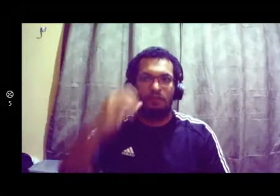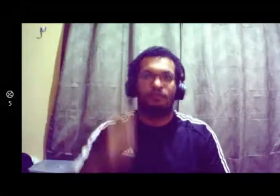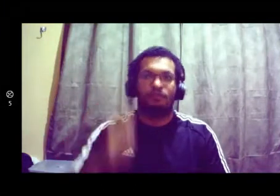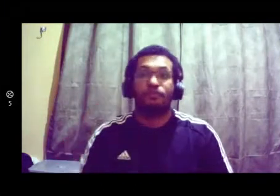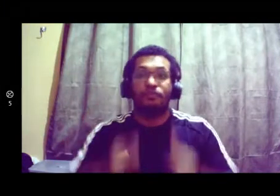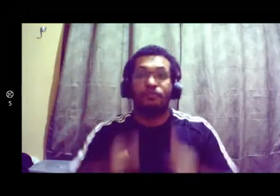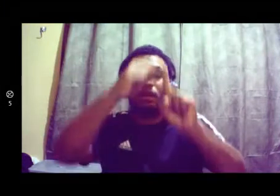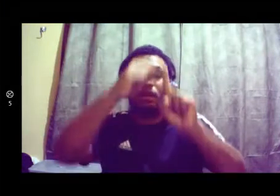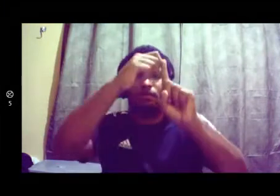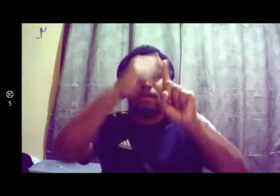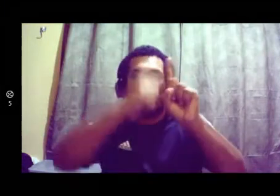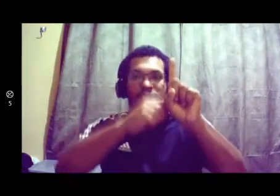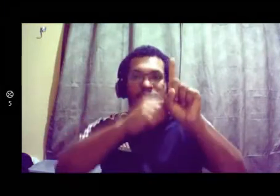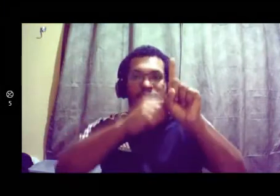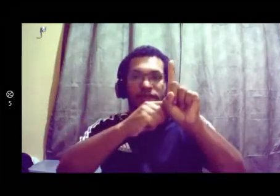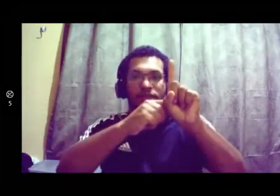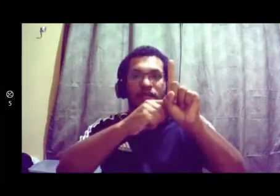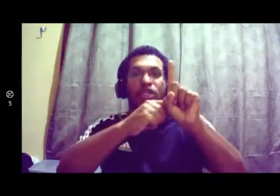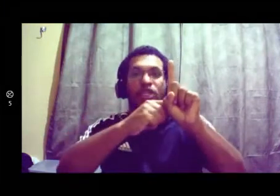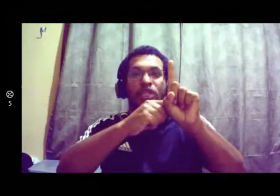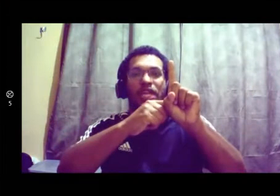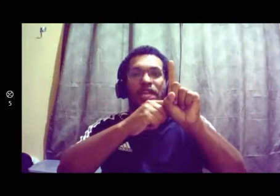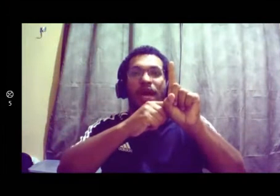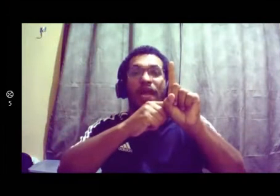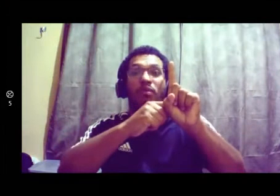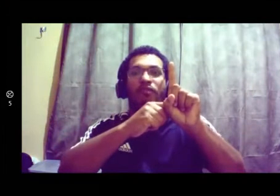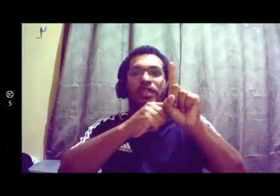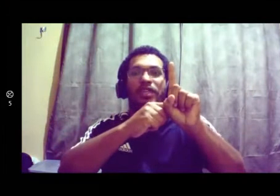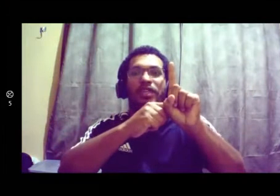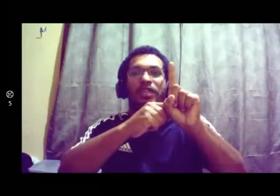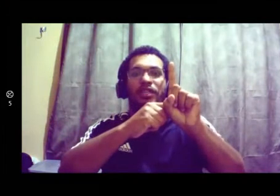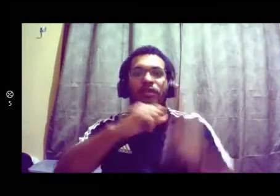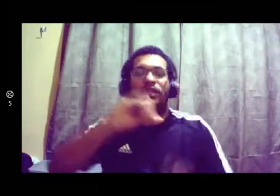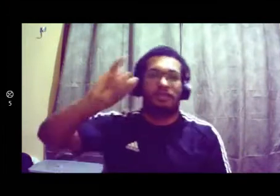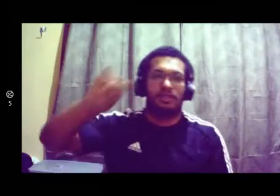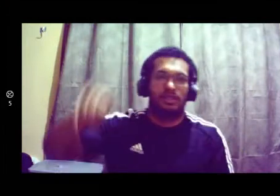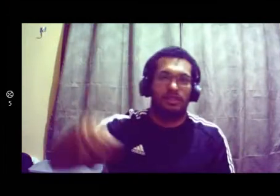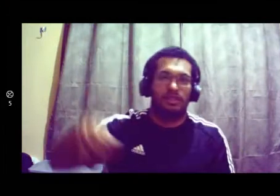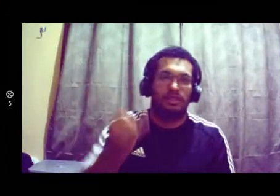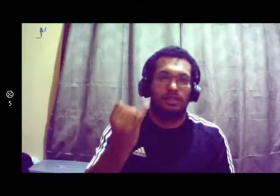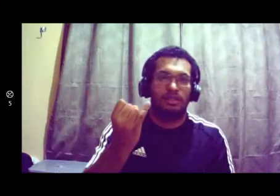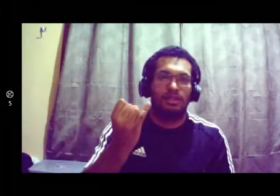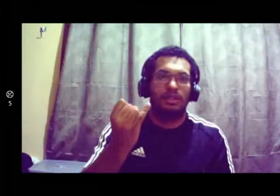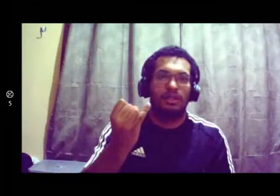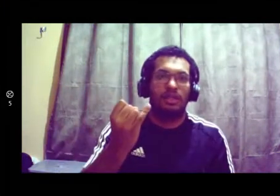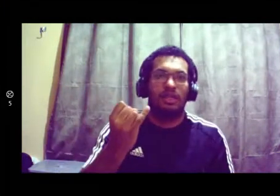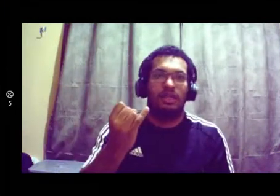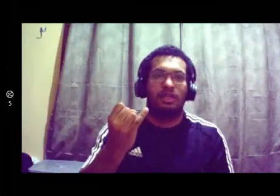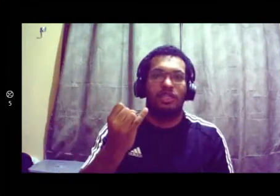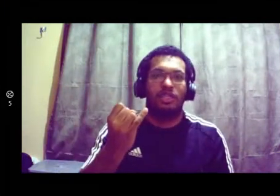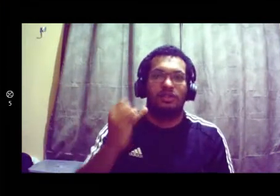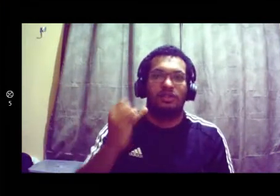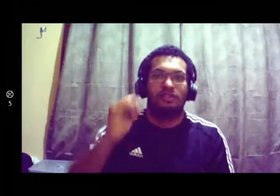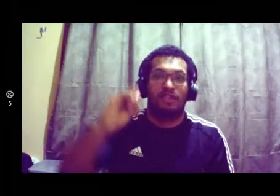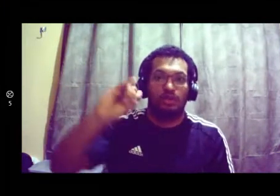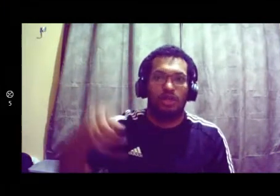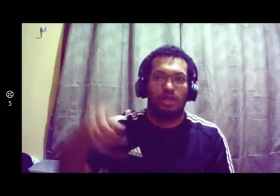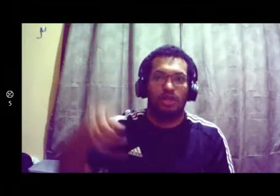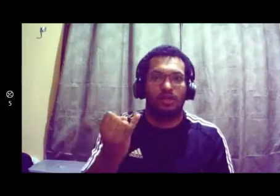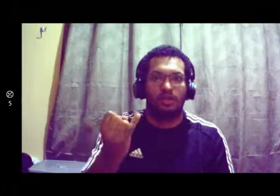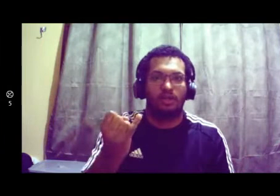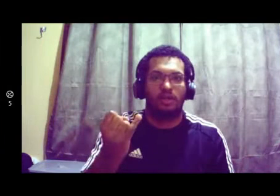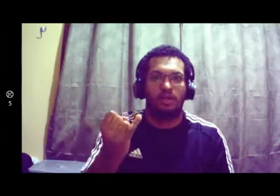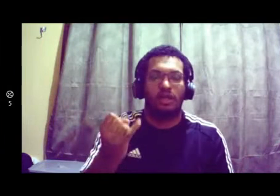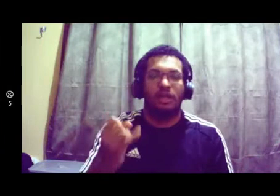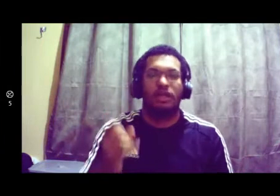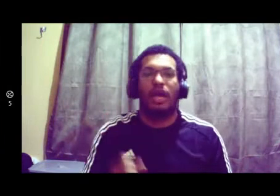2020. Mês, janeiro. Aí, como faz janeiro? Você faz assim, janeiro. Você faz um J